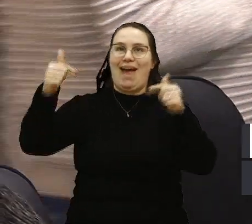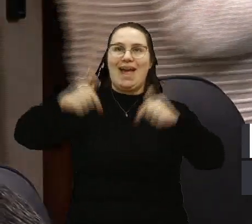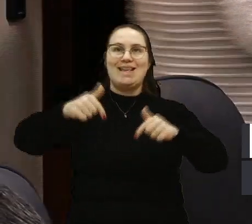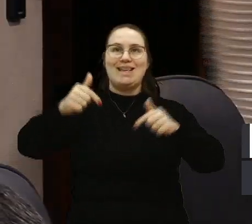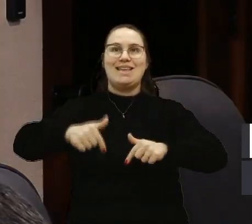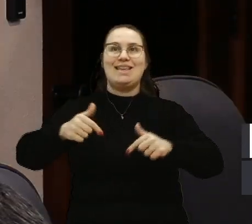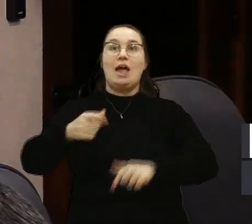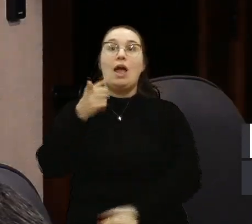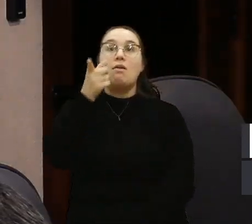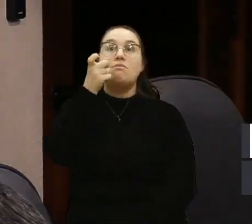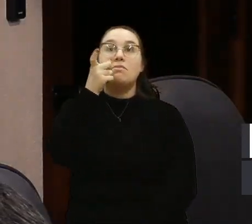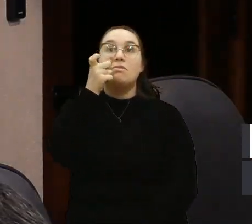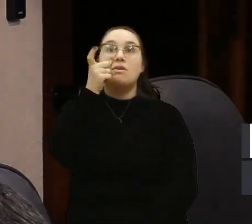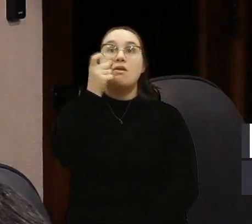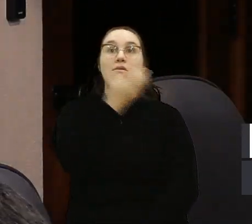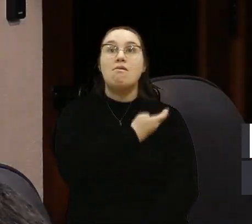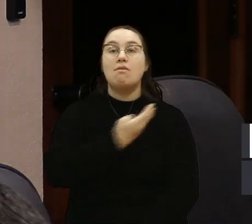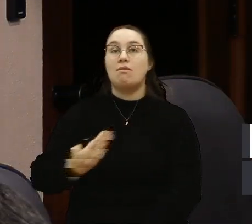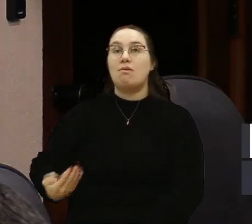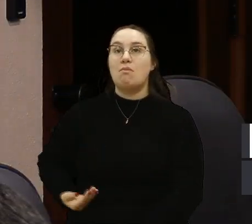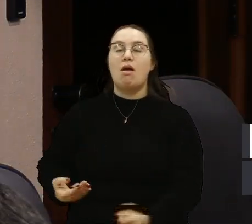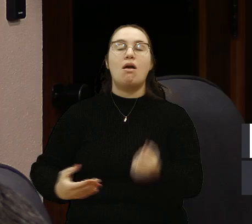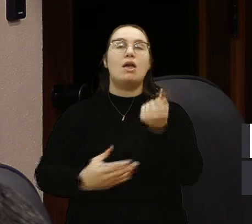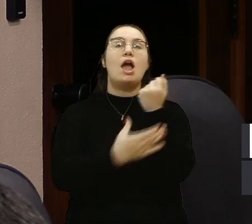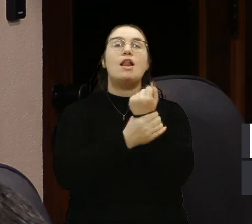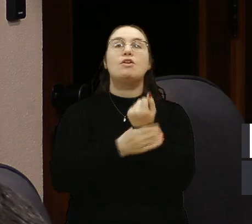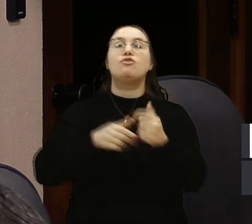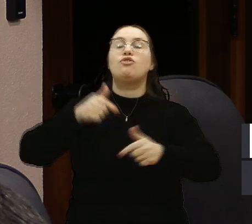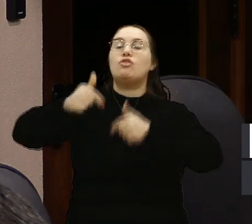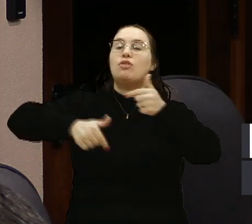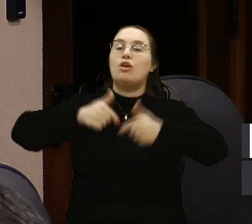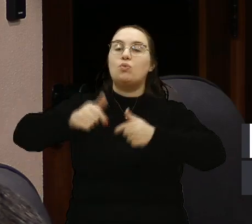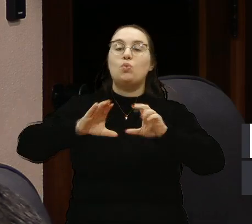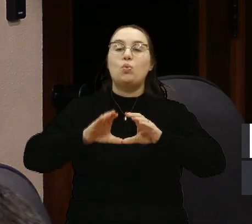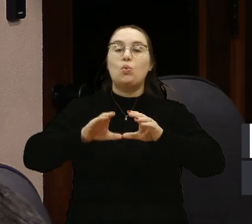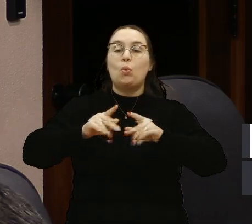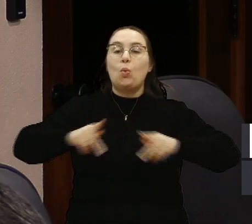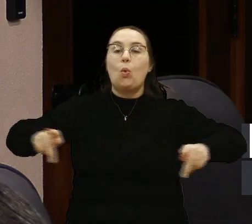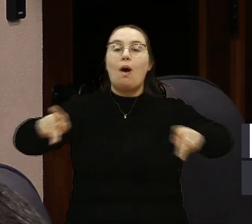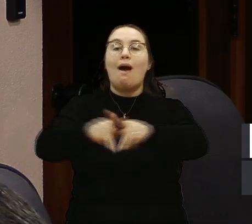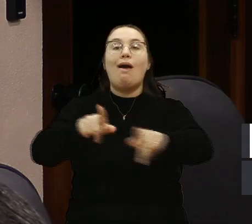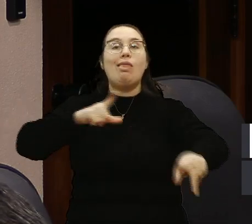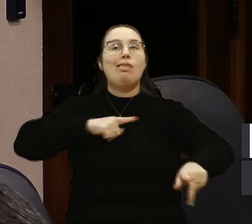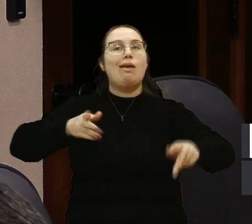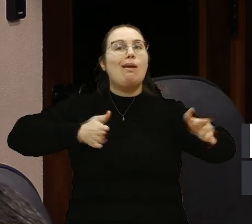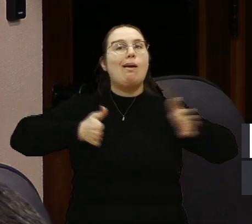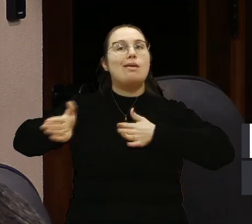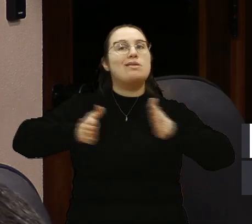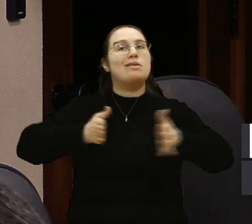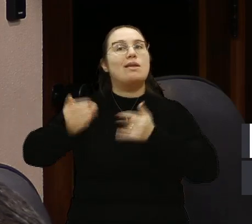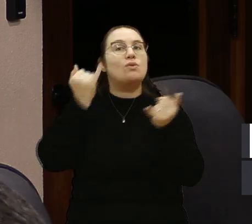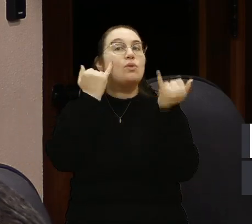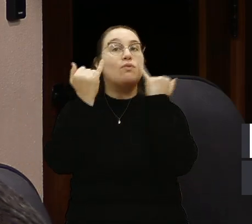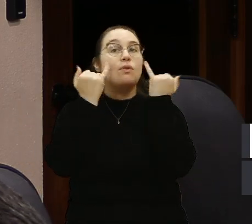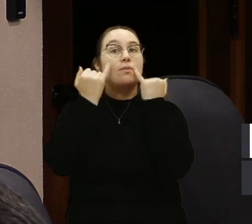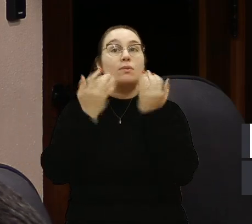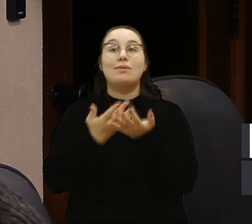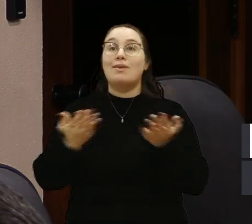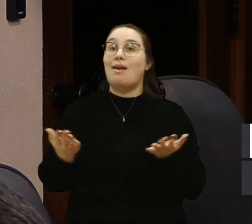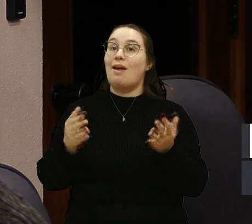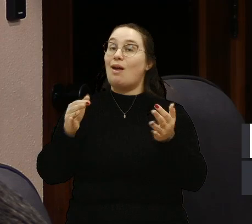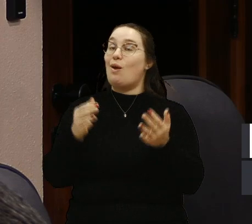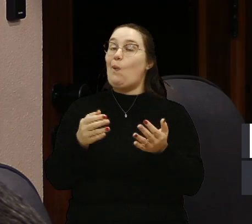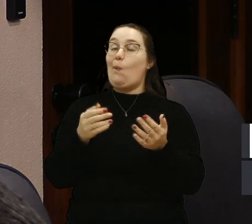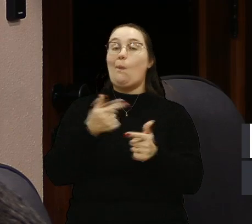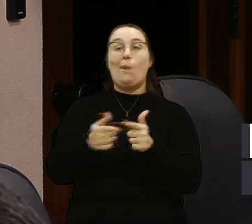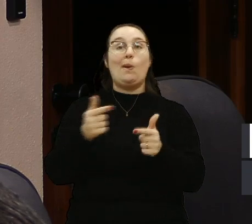interesse público e a garantia de que as pessoas tenham acesso à informação. Mas, enfim, esse é o problema, prefeito Adiló,